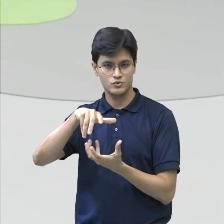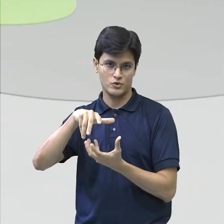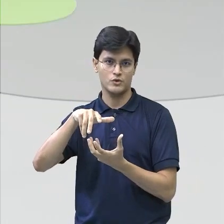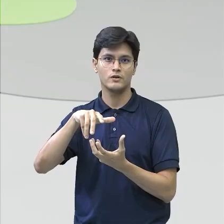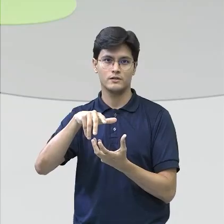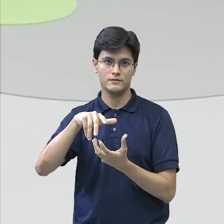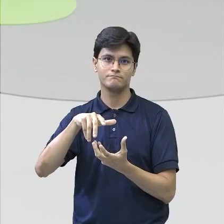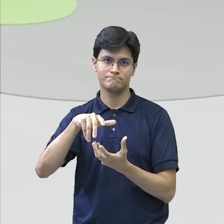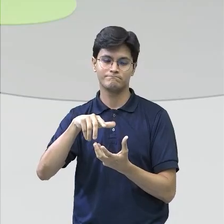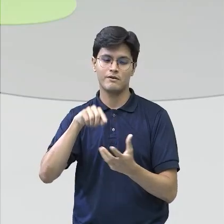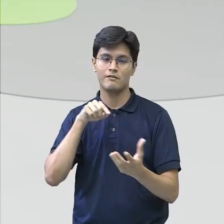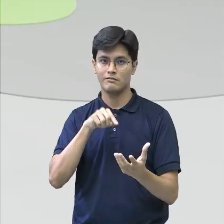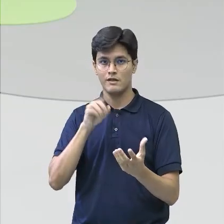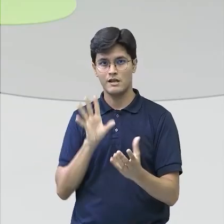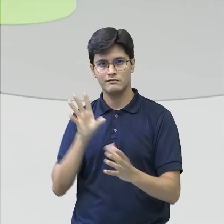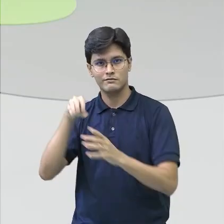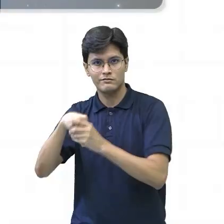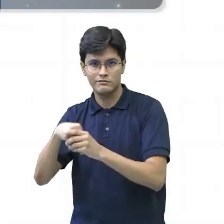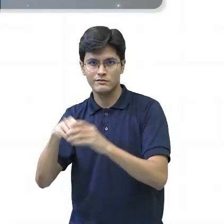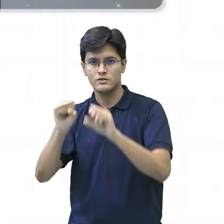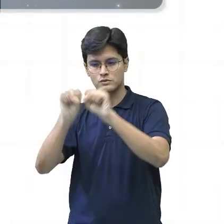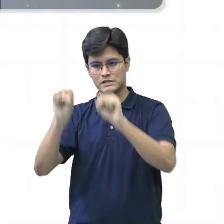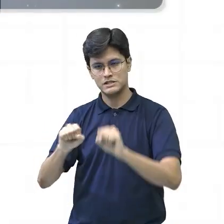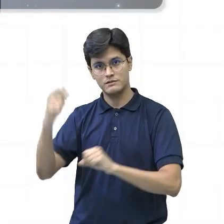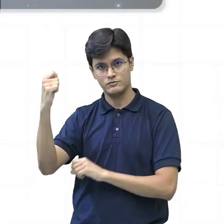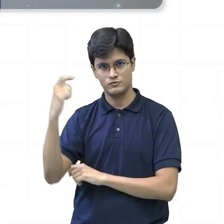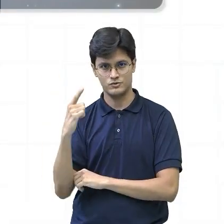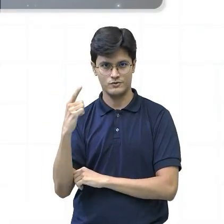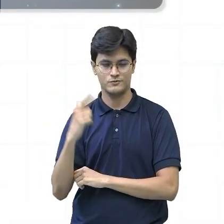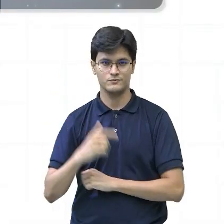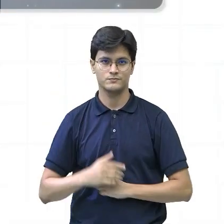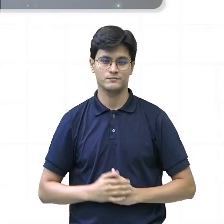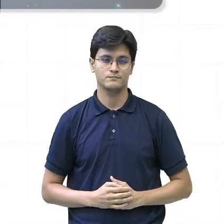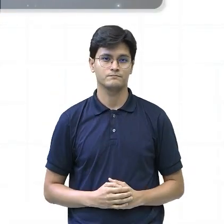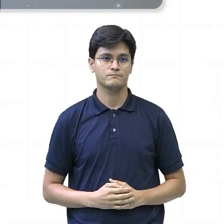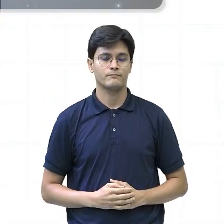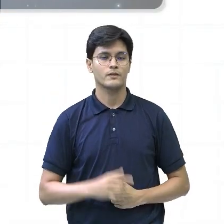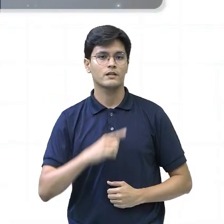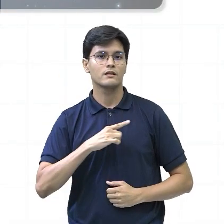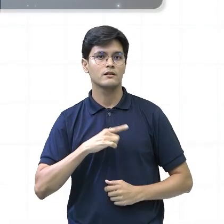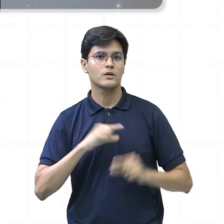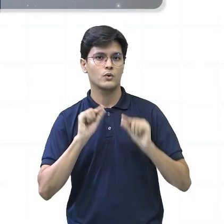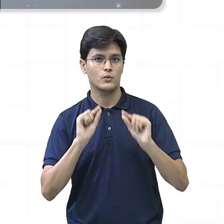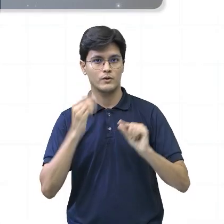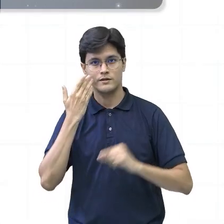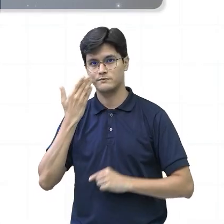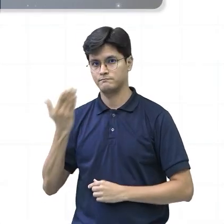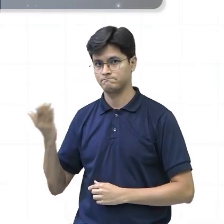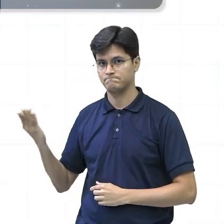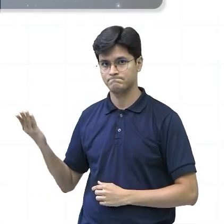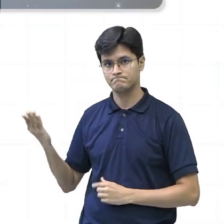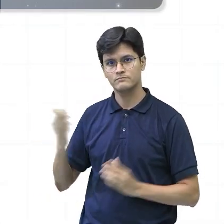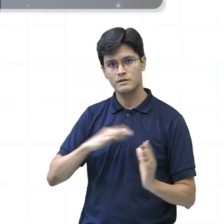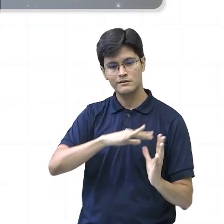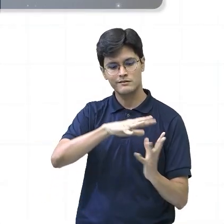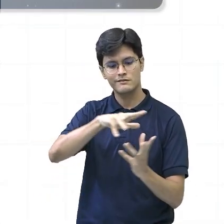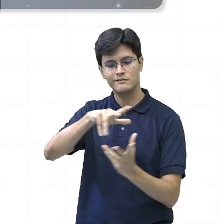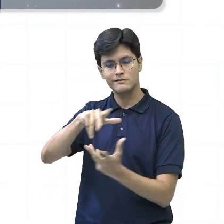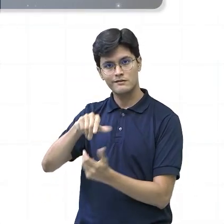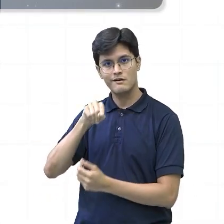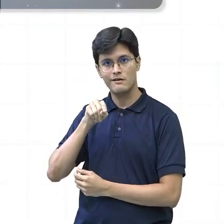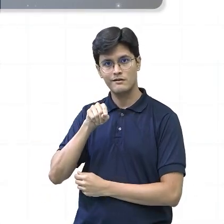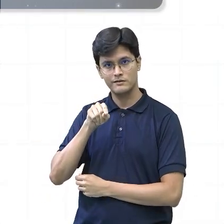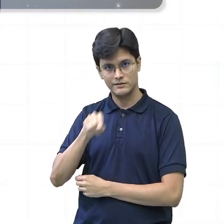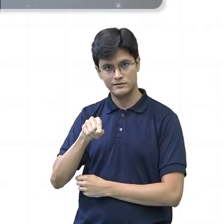no sistema solar. Então, observe aí. Nós temos aí, né, que a Terra, ela é um dos